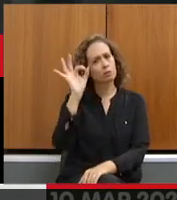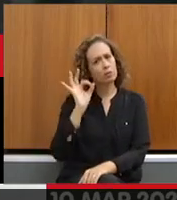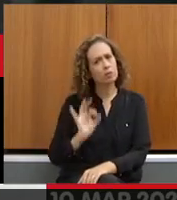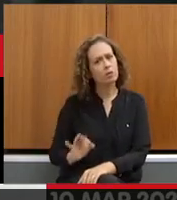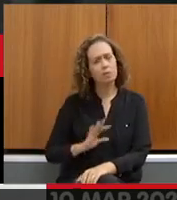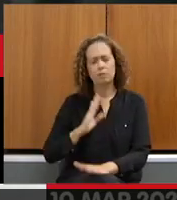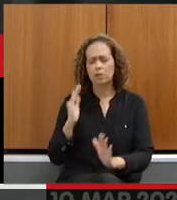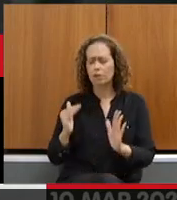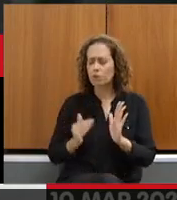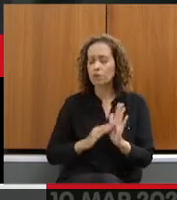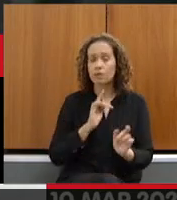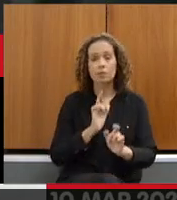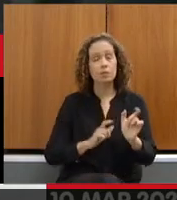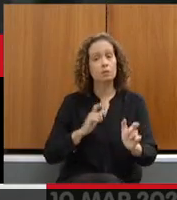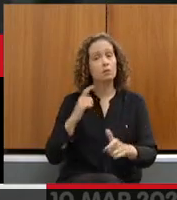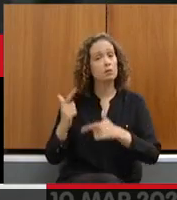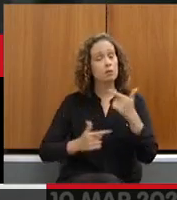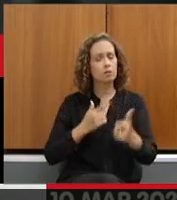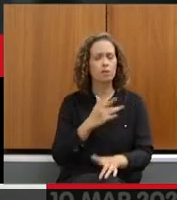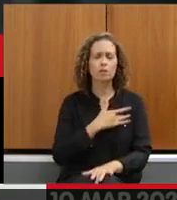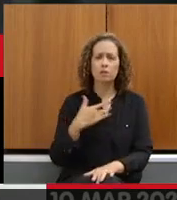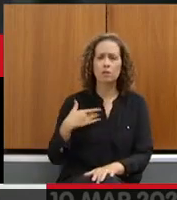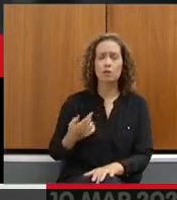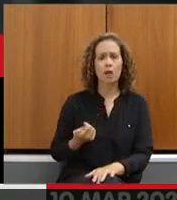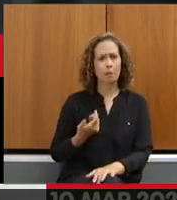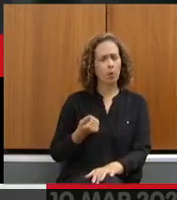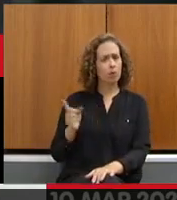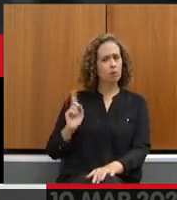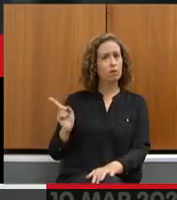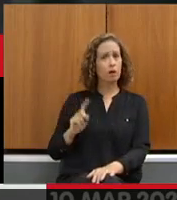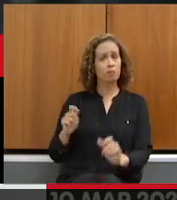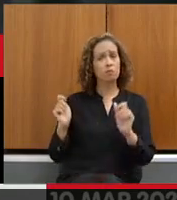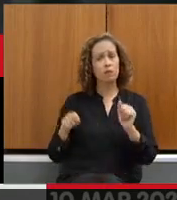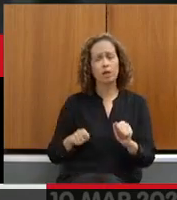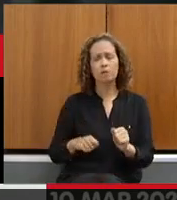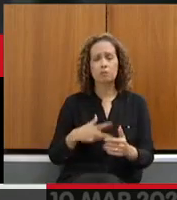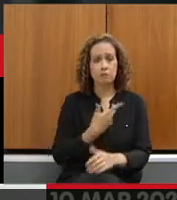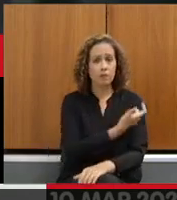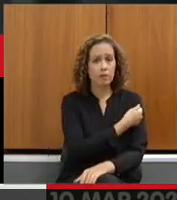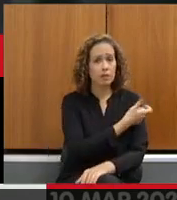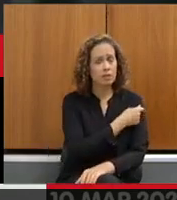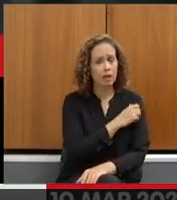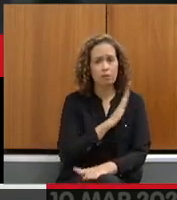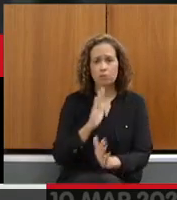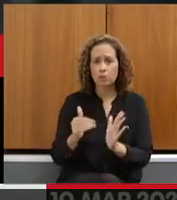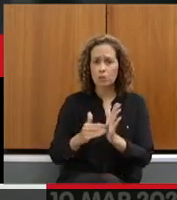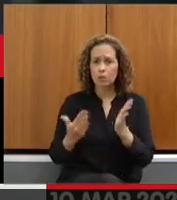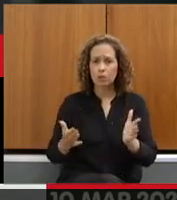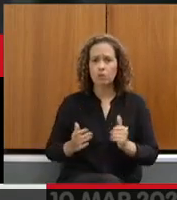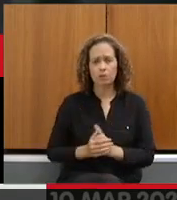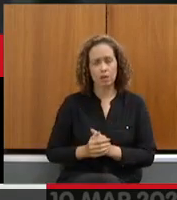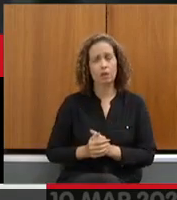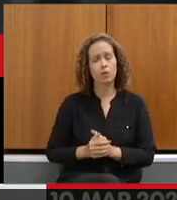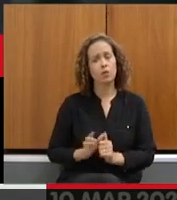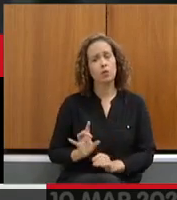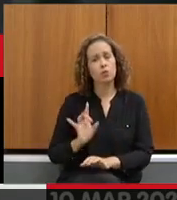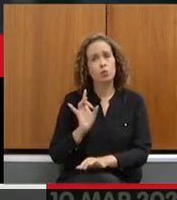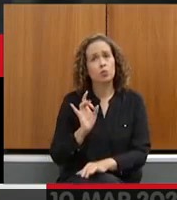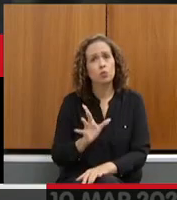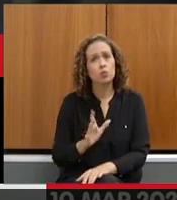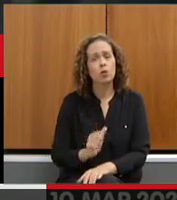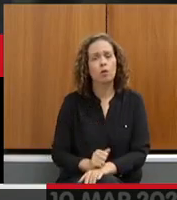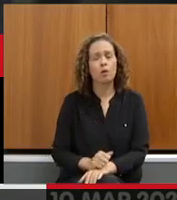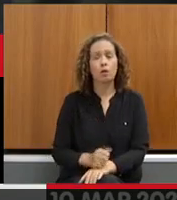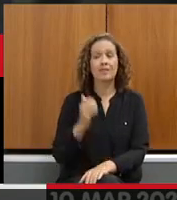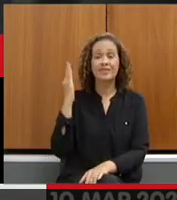todos os trabalhadores de saúde isso não é pouco estudar para vacinar todos praticamente só vai ficar faltando aqueles que não lidam diretamente com a